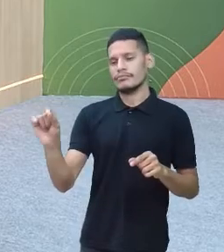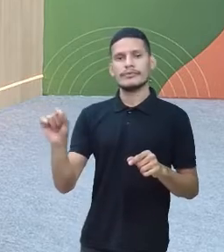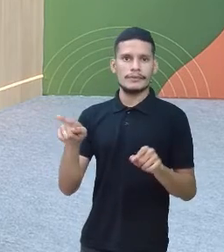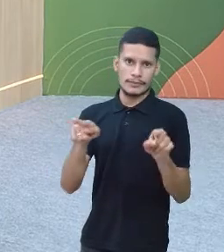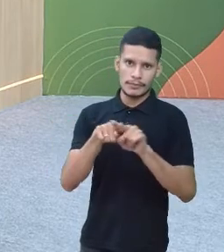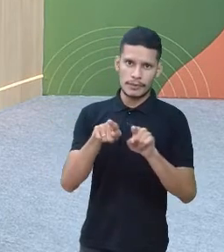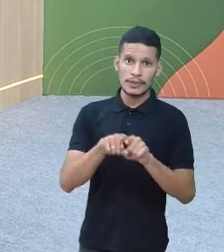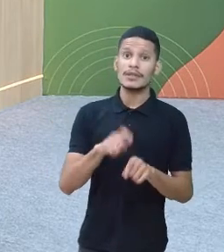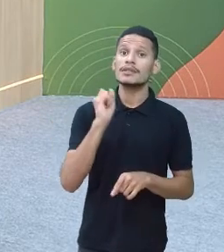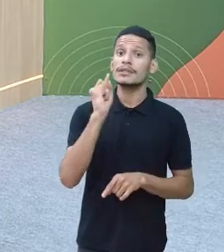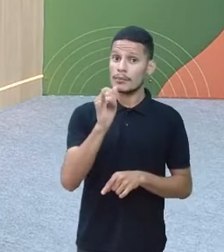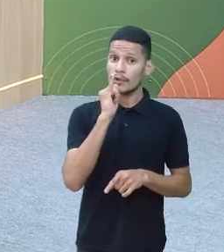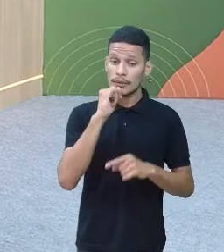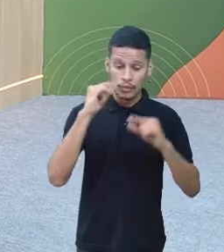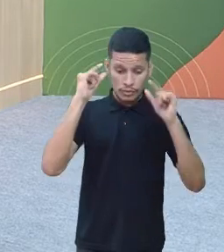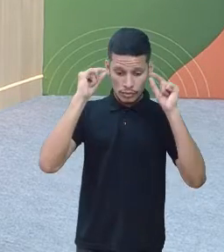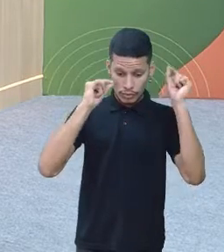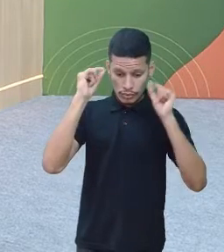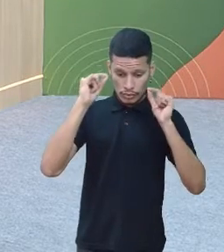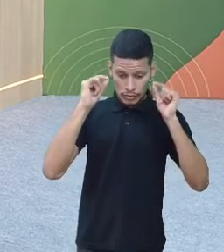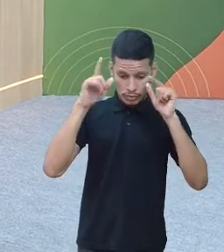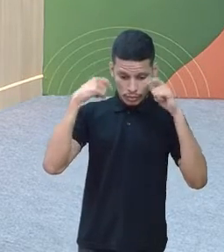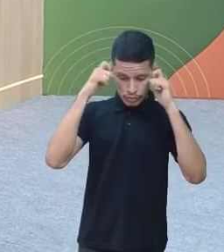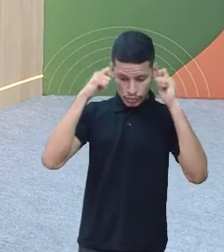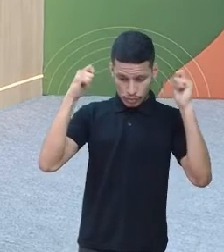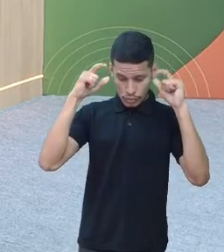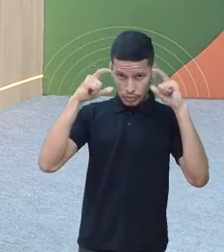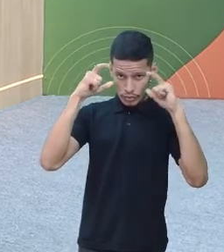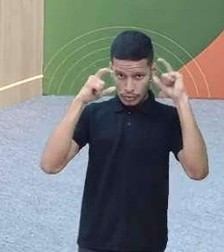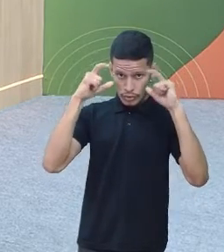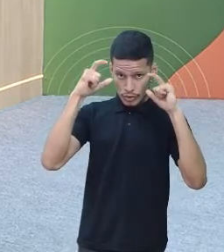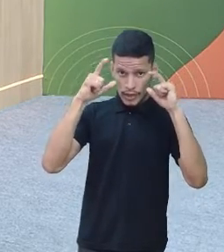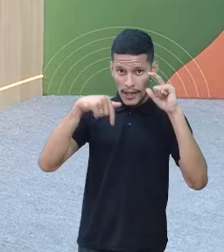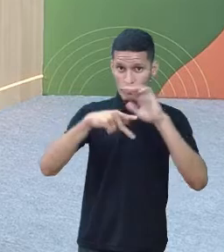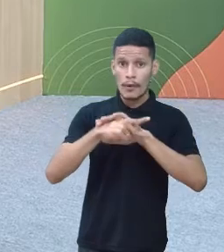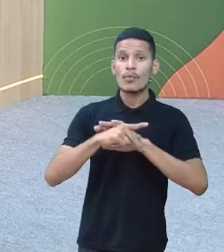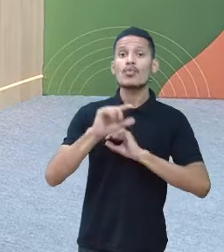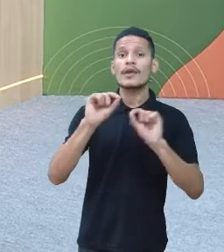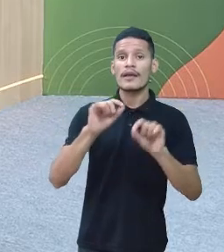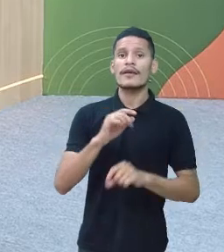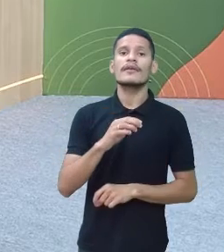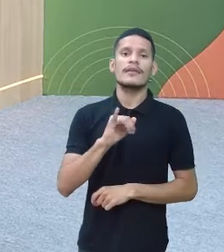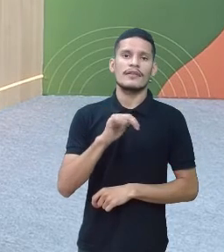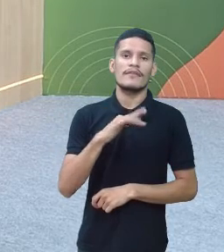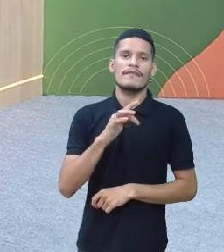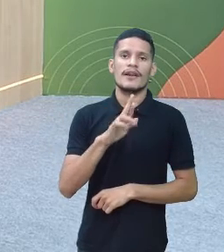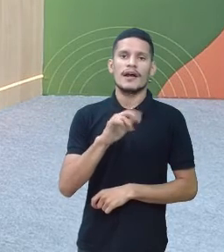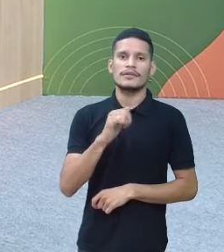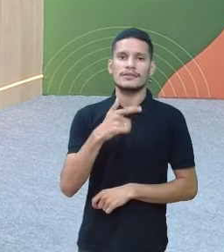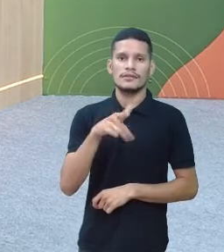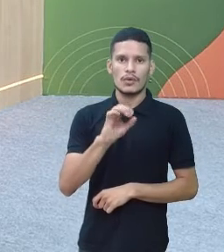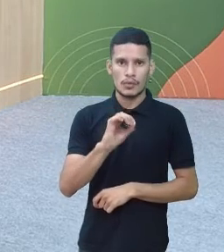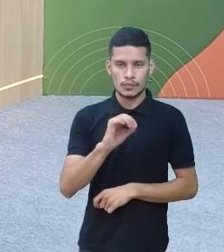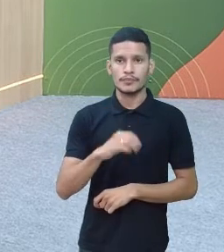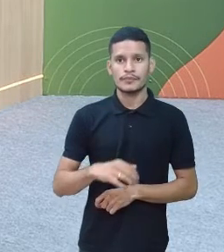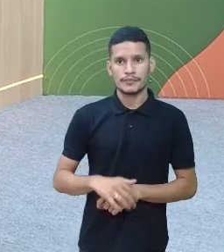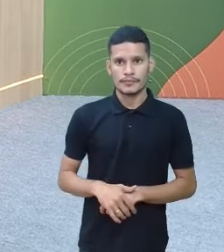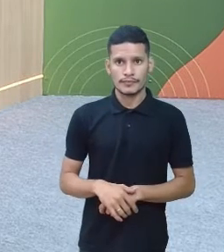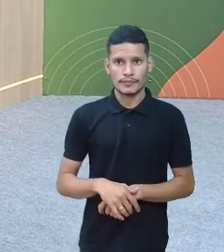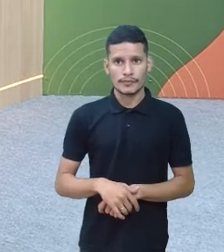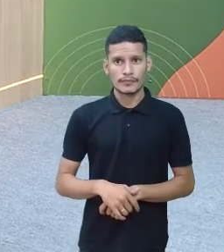Inclusive tocar na venda, que é colocada nos jogadores, também é considerado como uma infração.